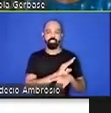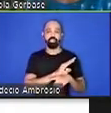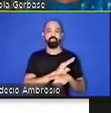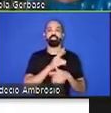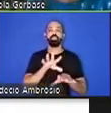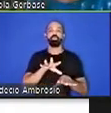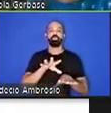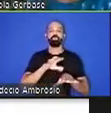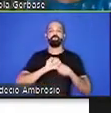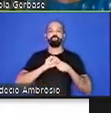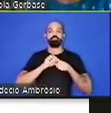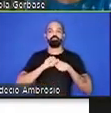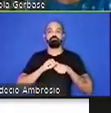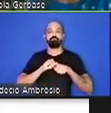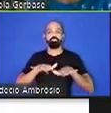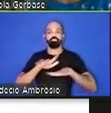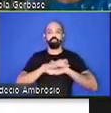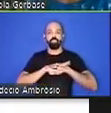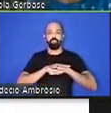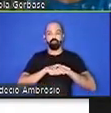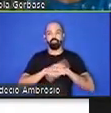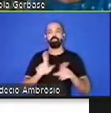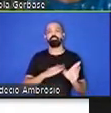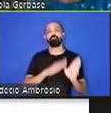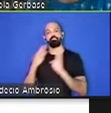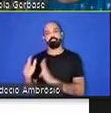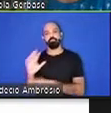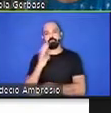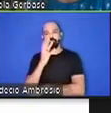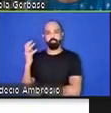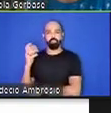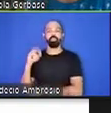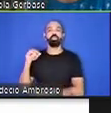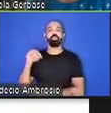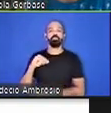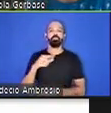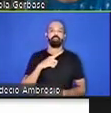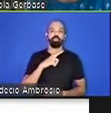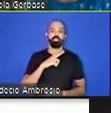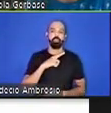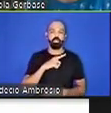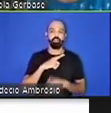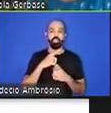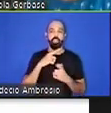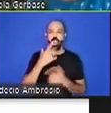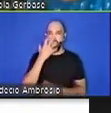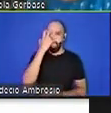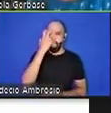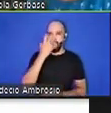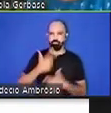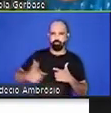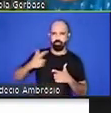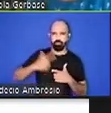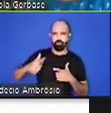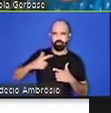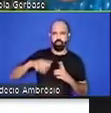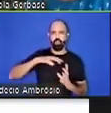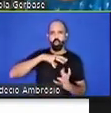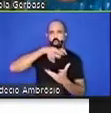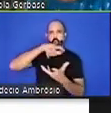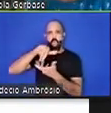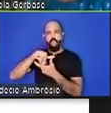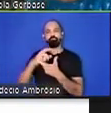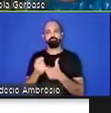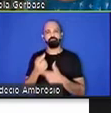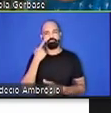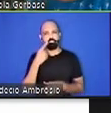ambiente. Aqui eu destaquei a frase do presidente do DAD, né? Crises globais exigem colaboração global, então a gente vê também a situação de